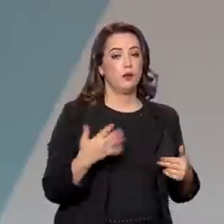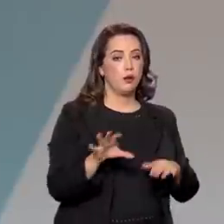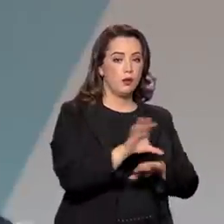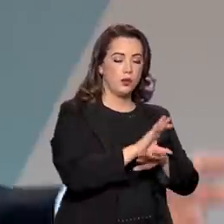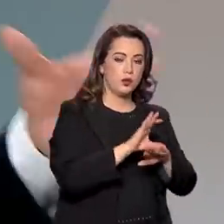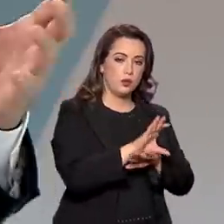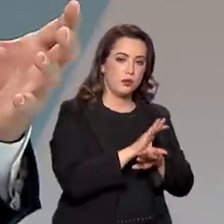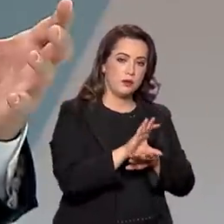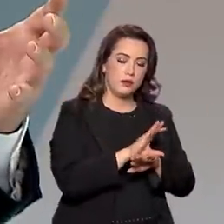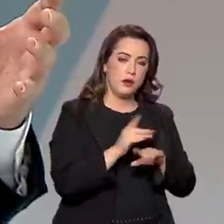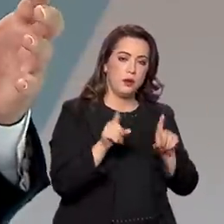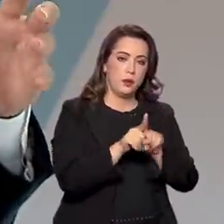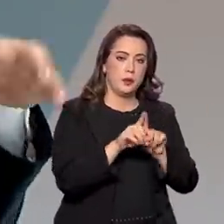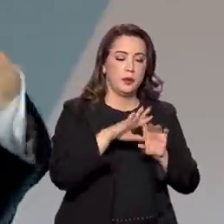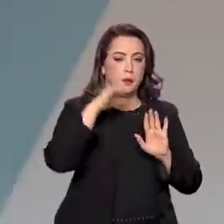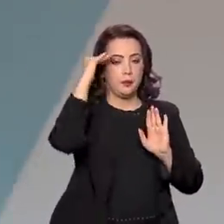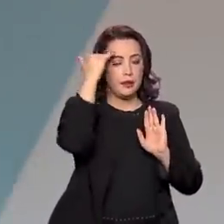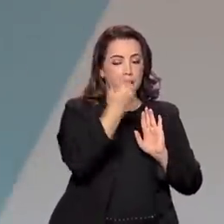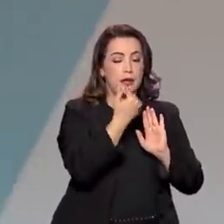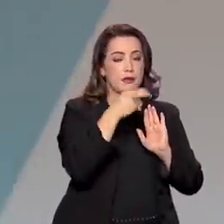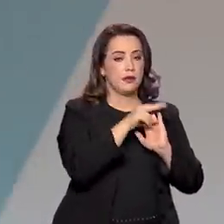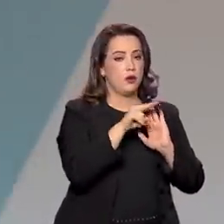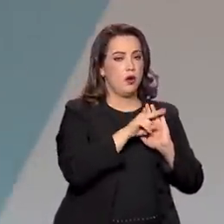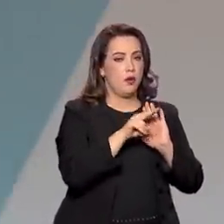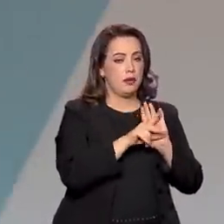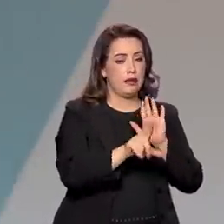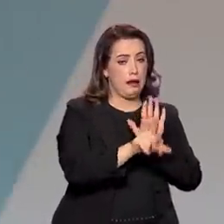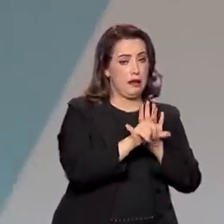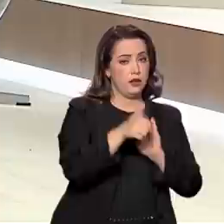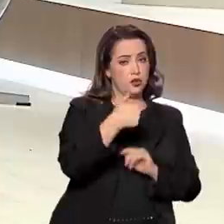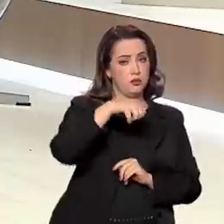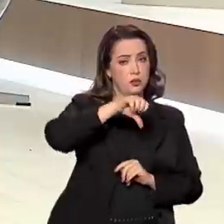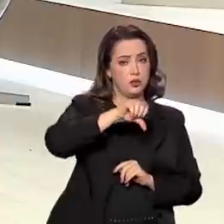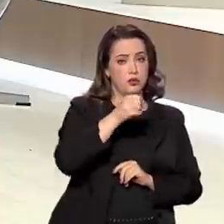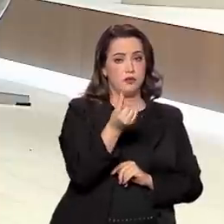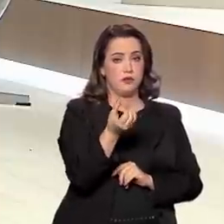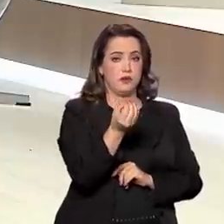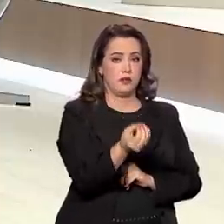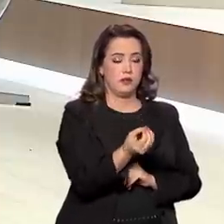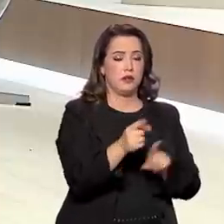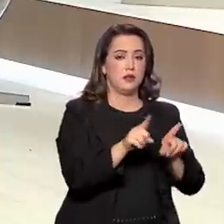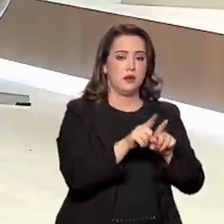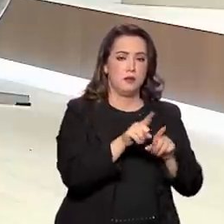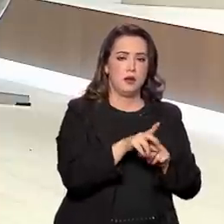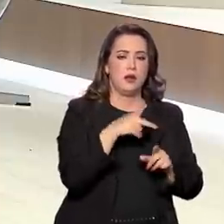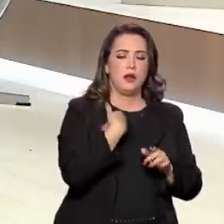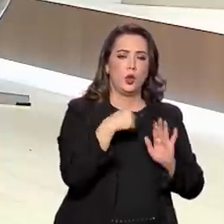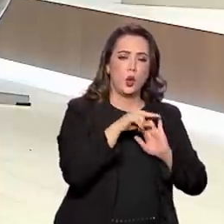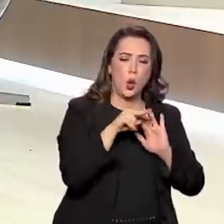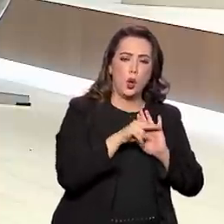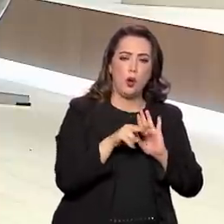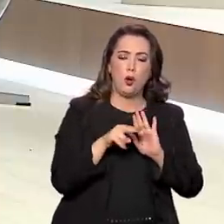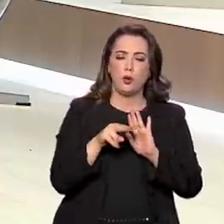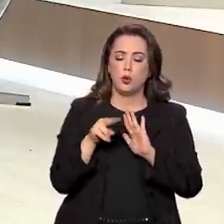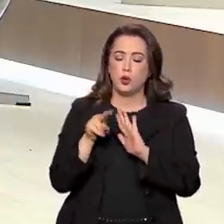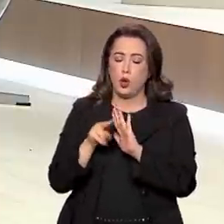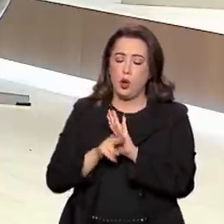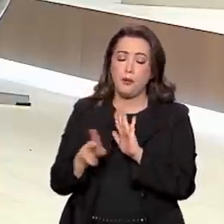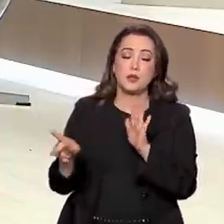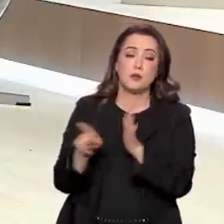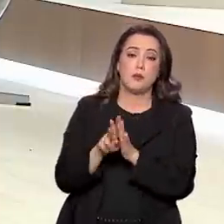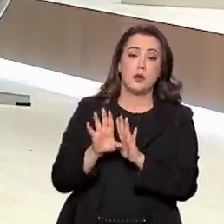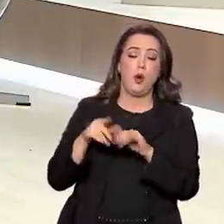60 e ela também estabelece alguns paradigmas das Forças Armadas como a defesa Nacional a soberania Nacional